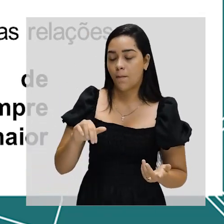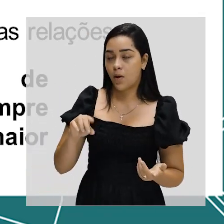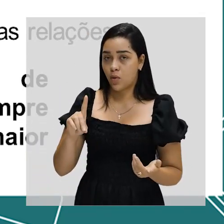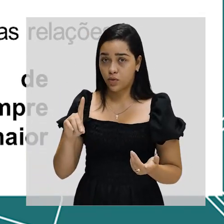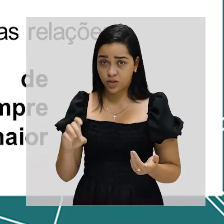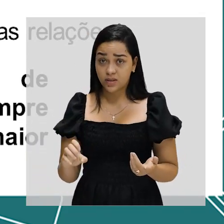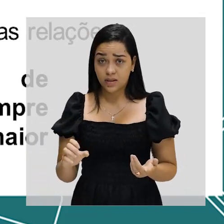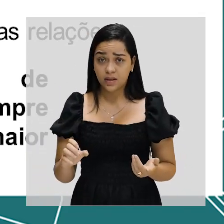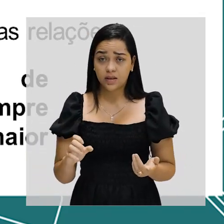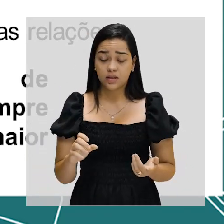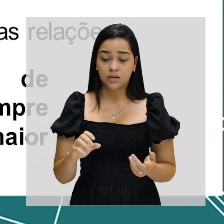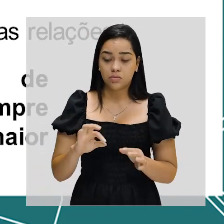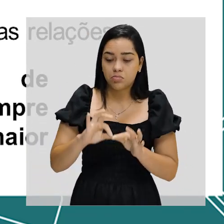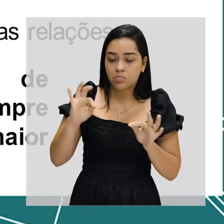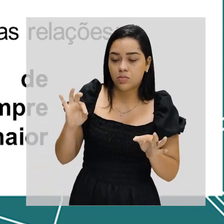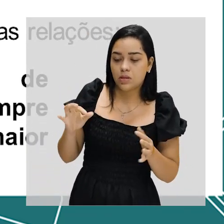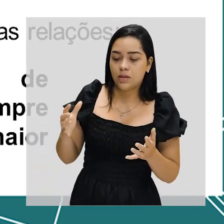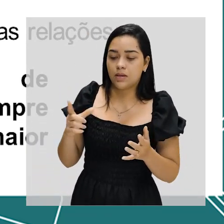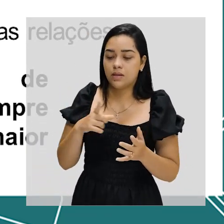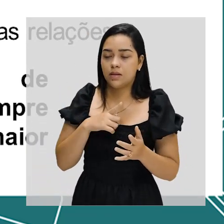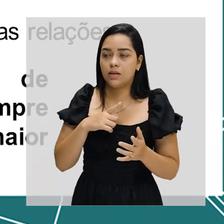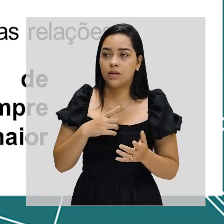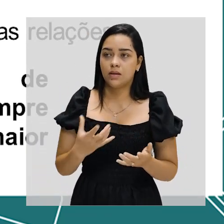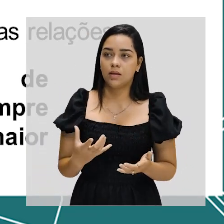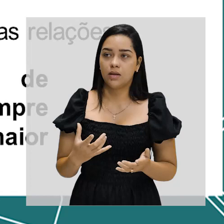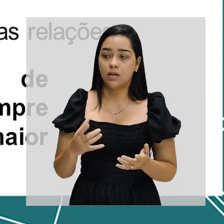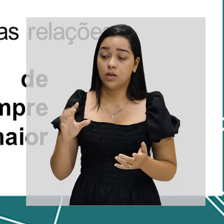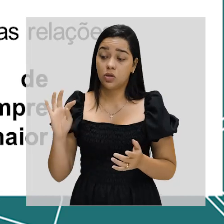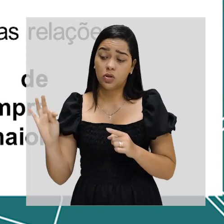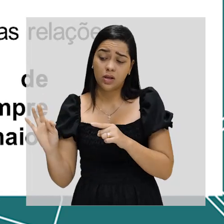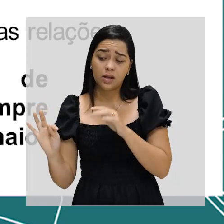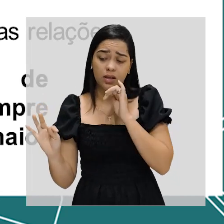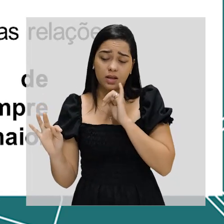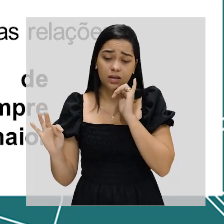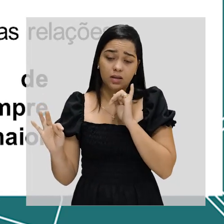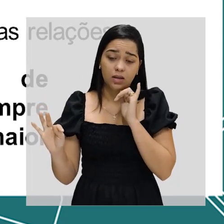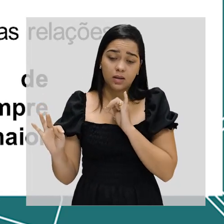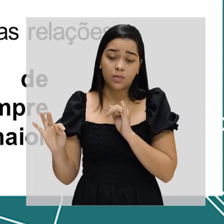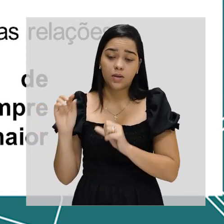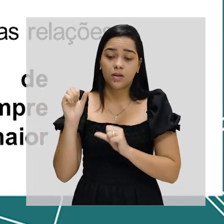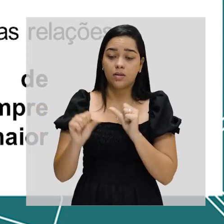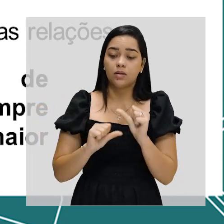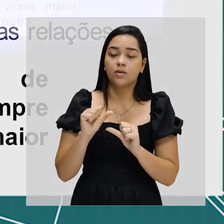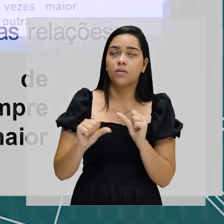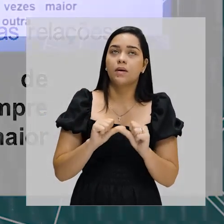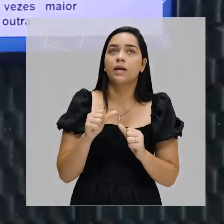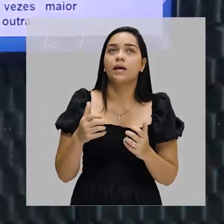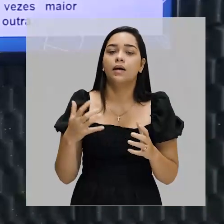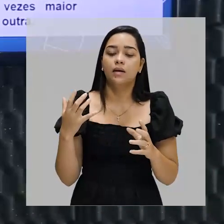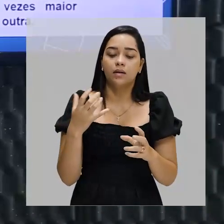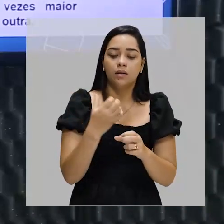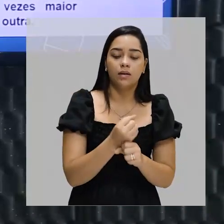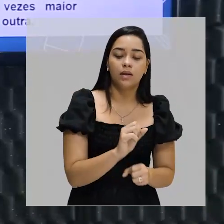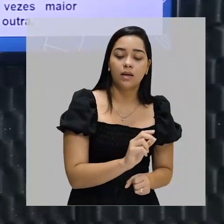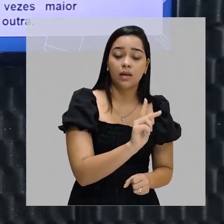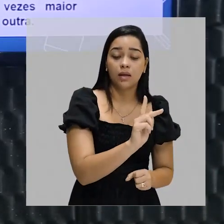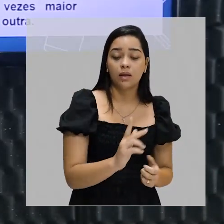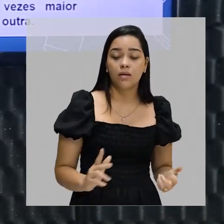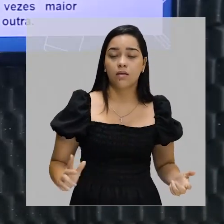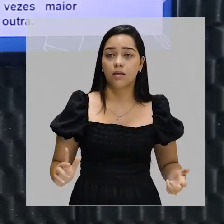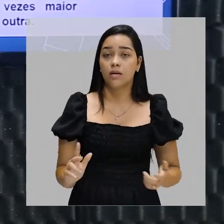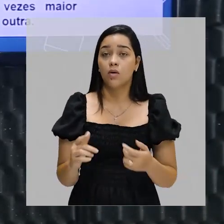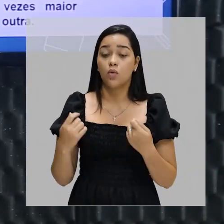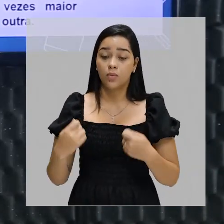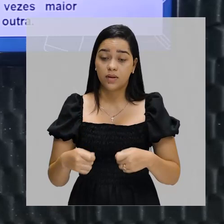unidade em uma certa em tonelada, por exemplo, e a questão pedir o resultado em quilo. Então, vamos